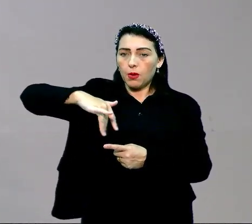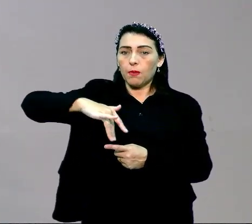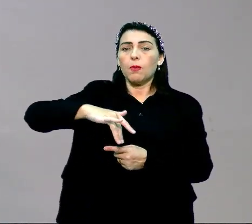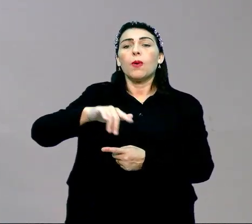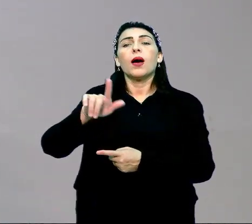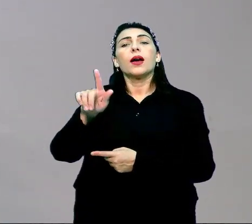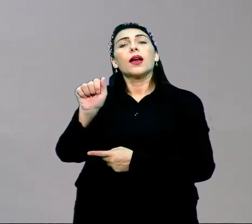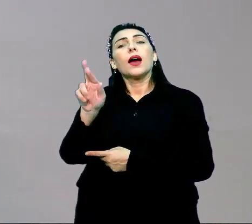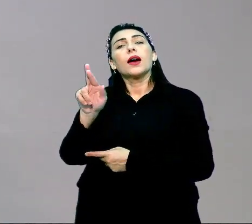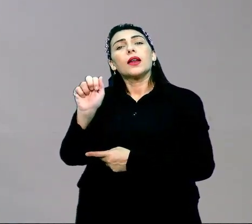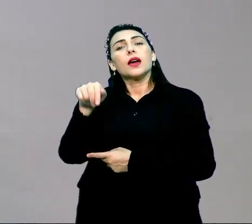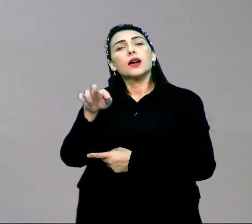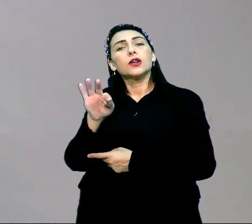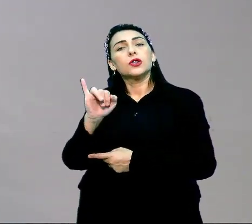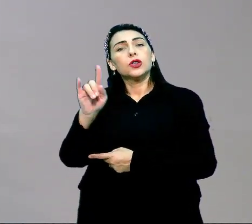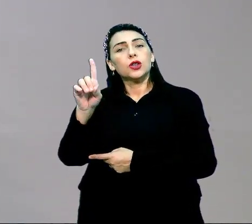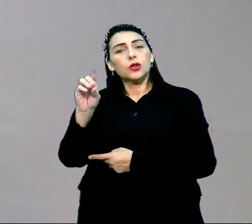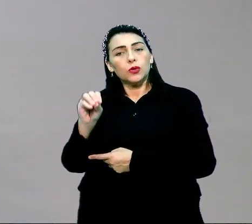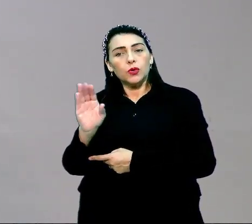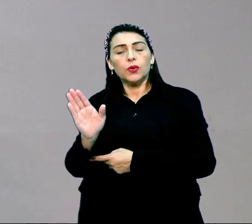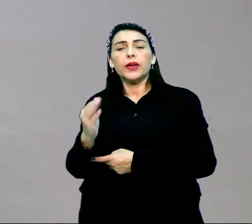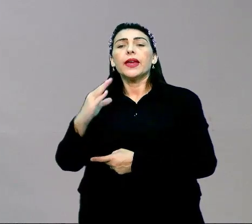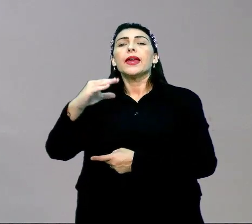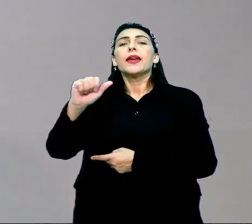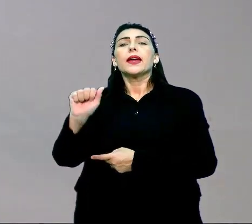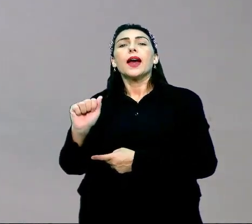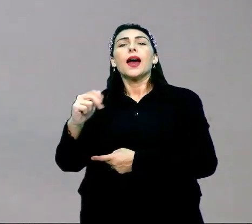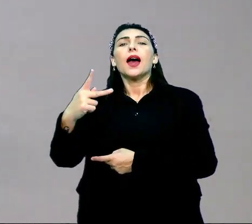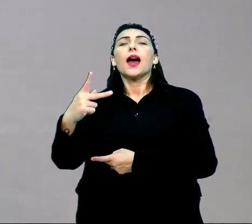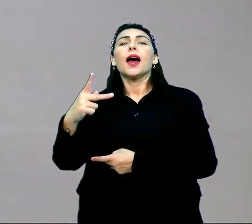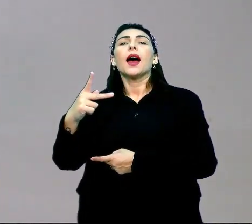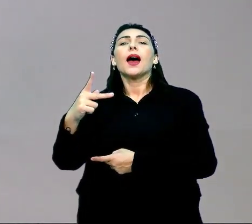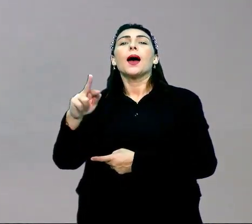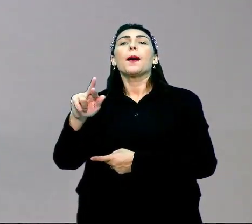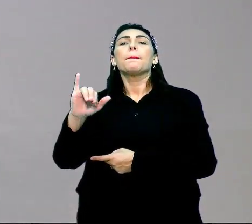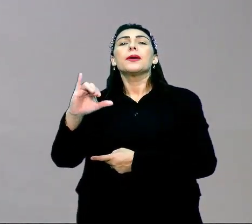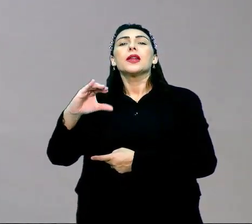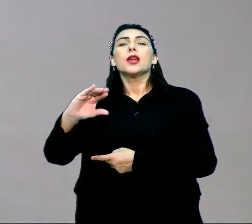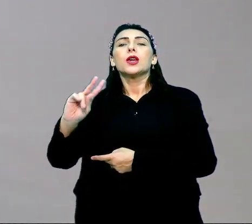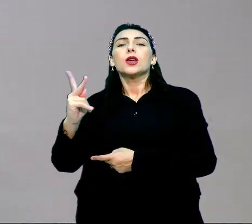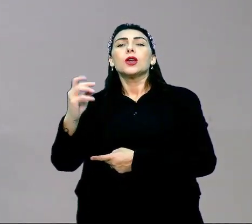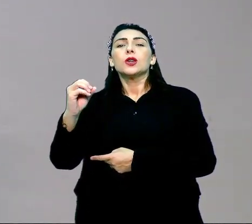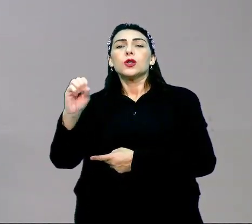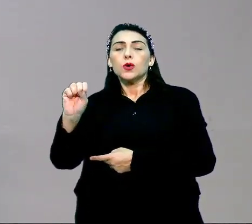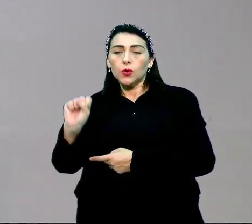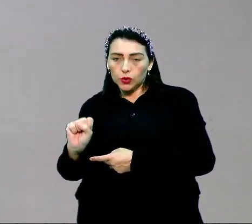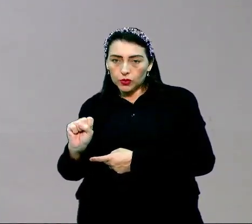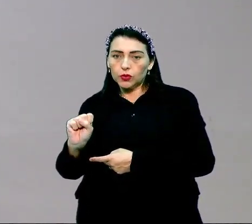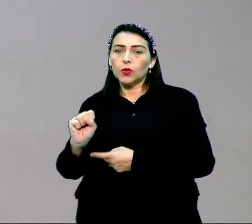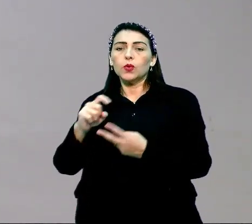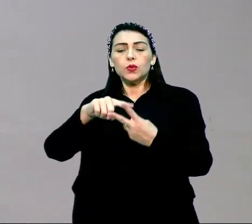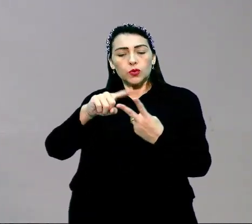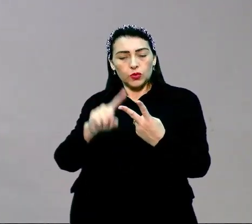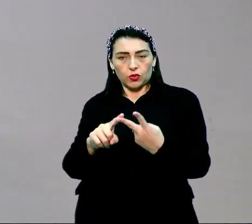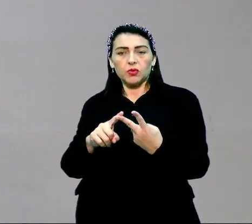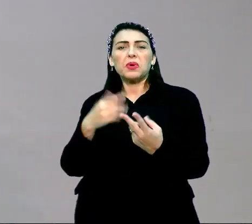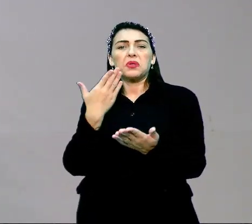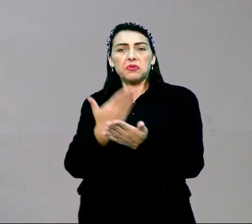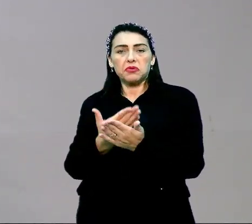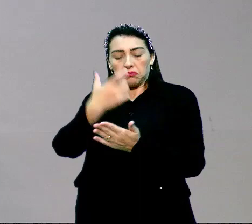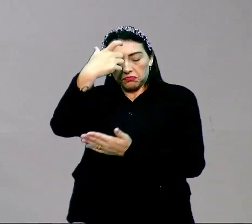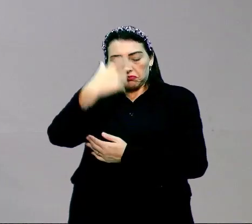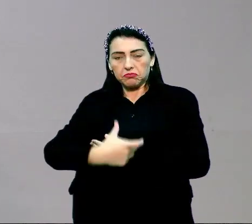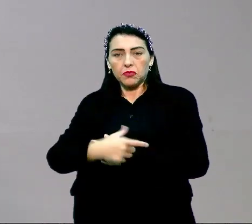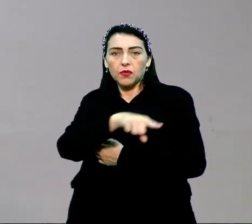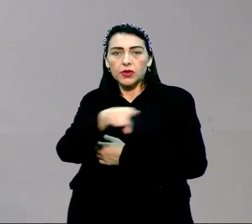e caprichoso. Eu não sei quem eu sou, mas eu sou muito caprichoso, mas eu estou garantido que eu vou arrasar nesse Enem, porque a gente está estudando.